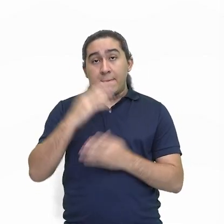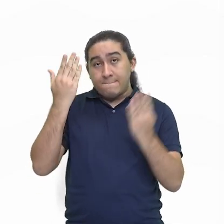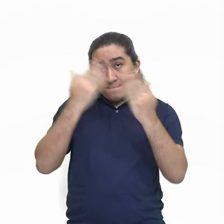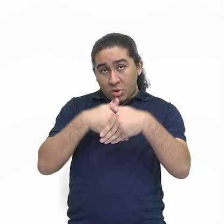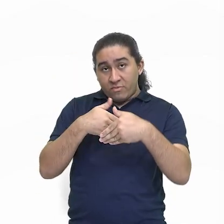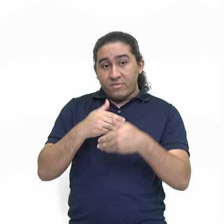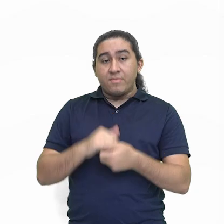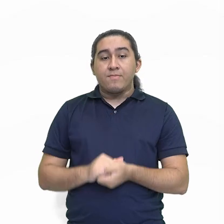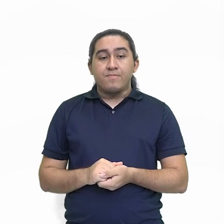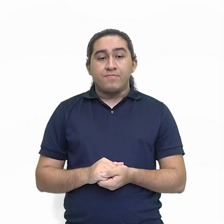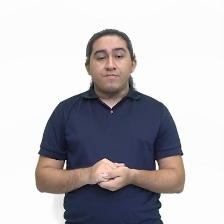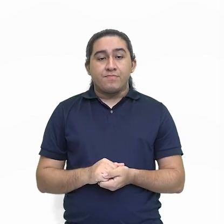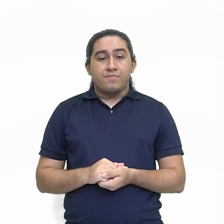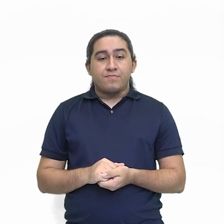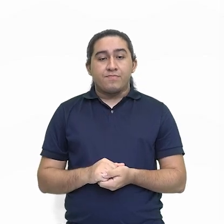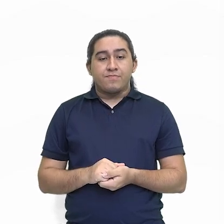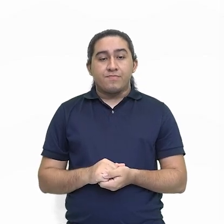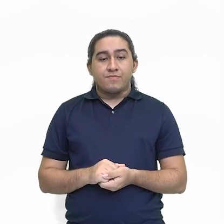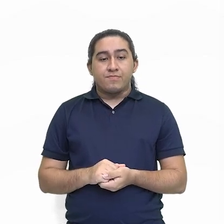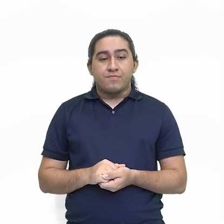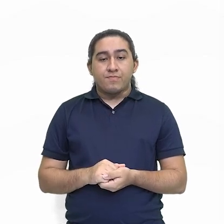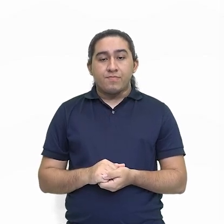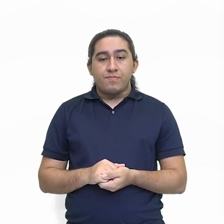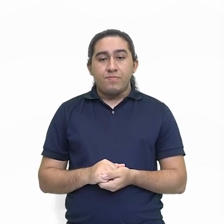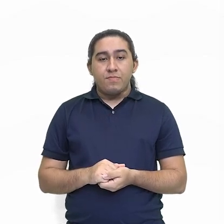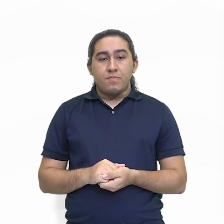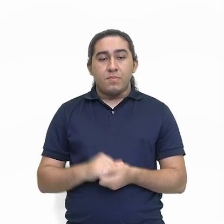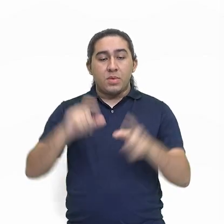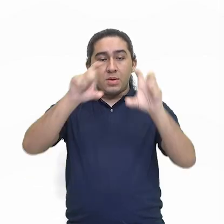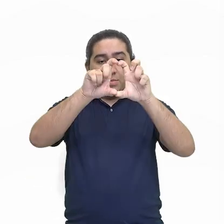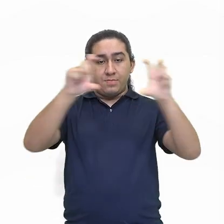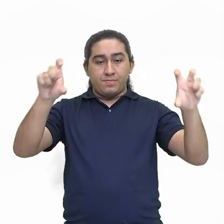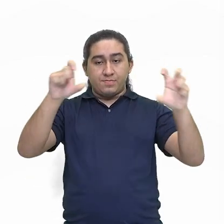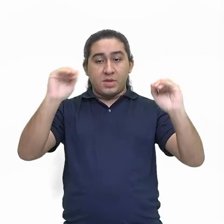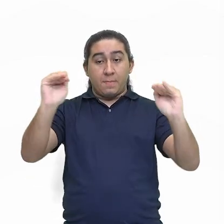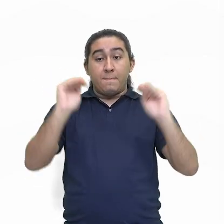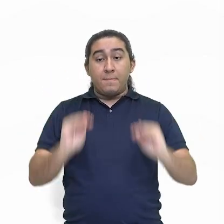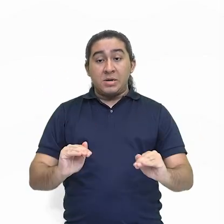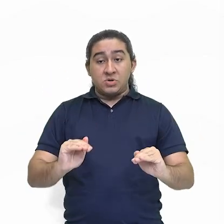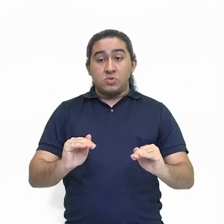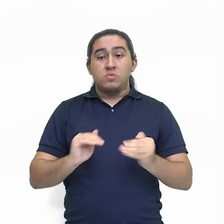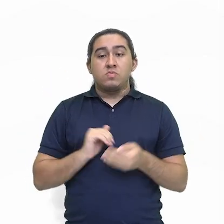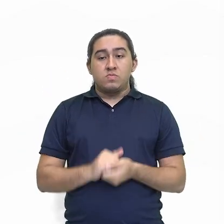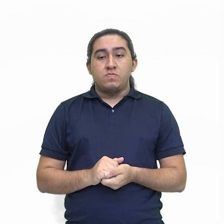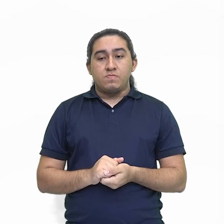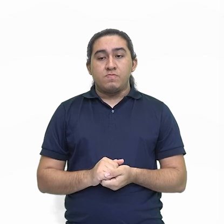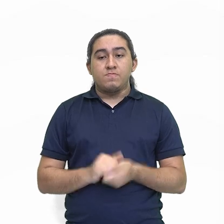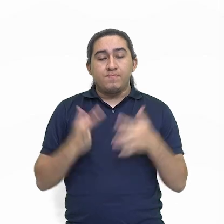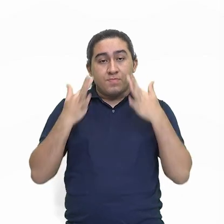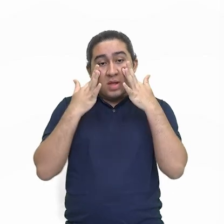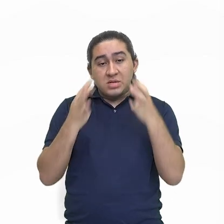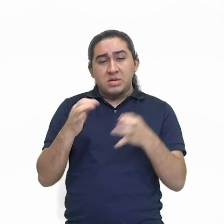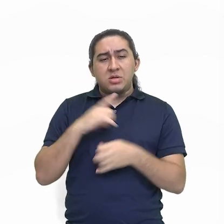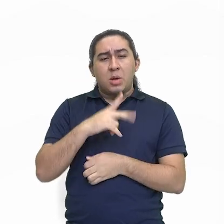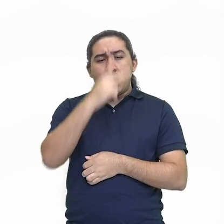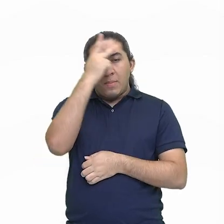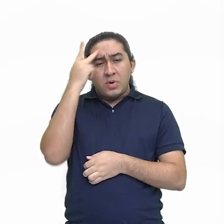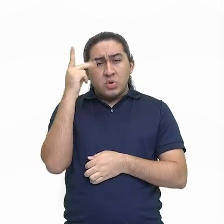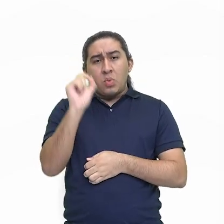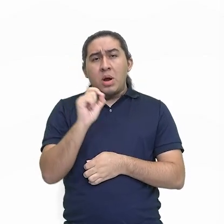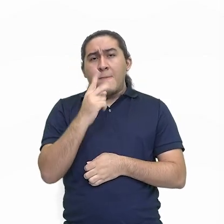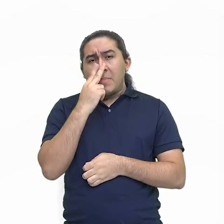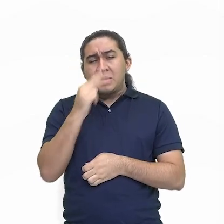prova. Ou no outro quadrinho aí você vê, observa uma pessoa, só o jeito